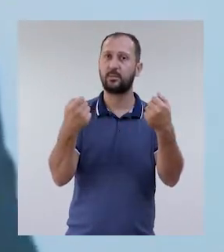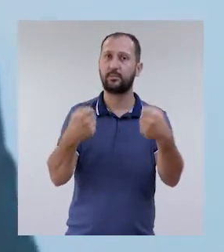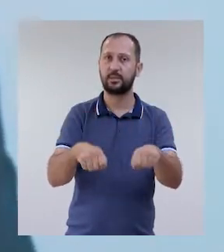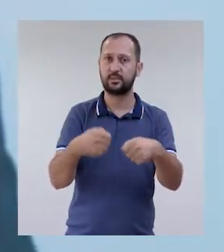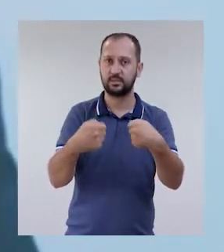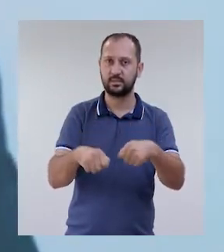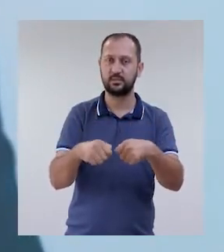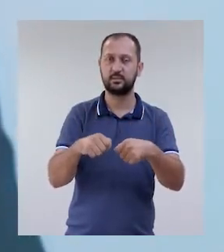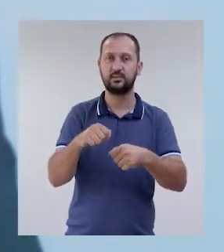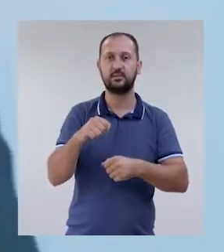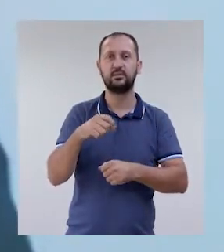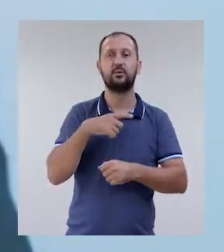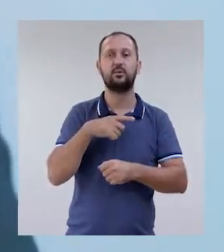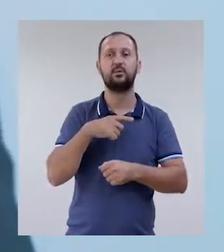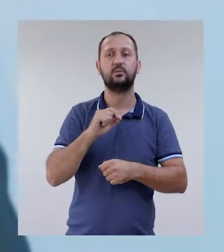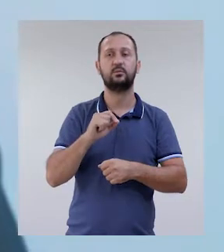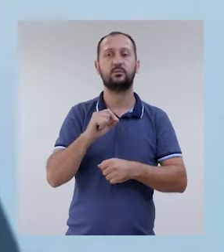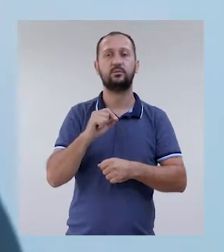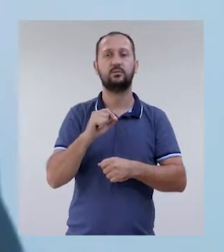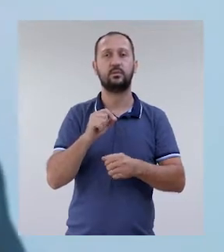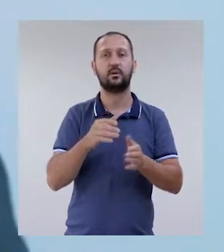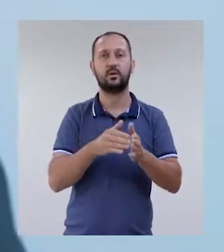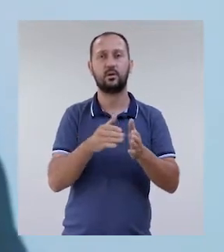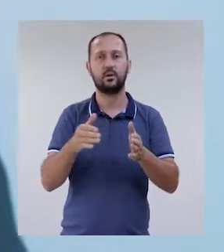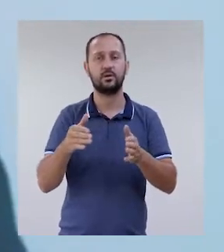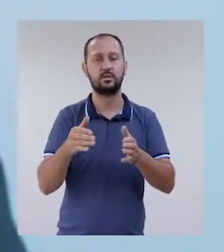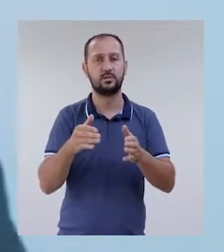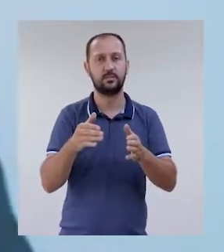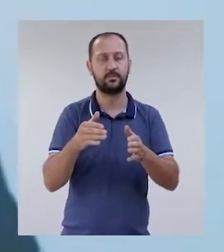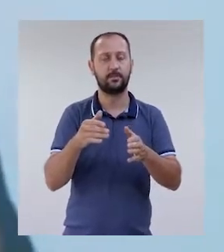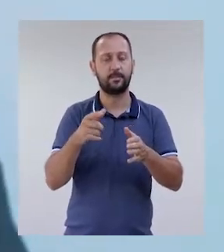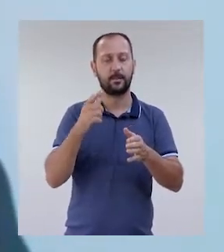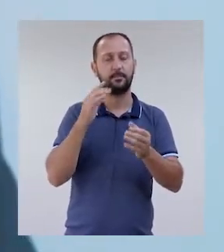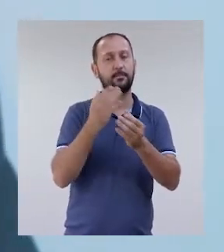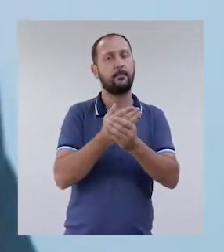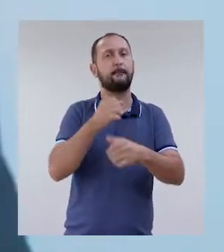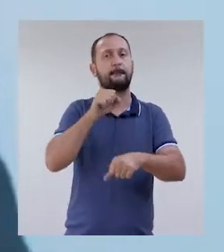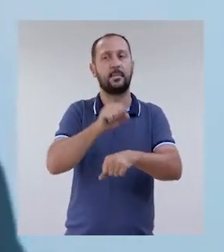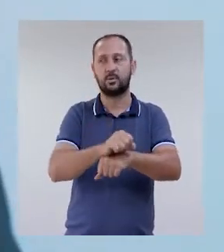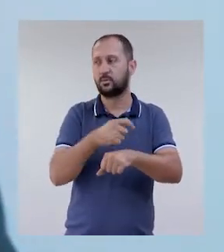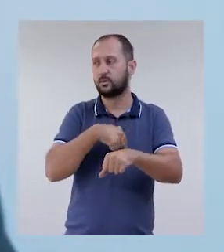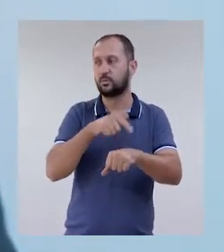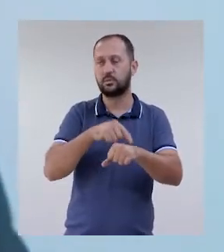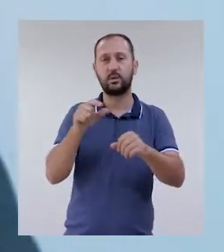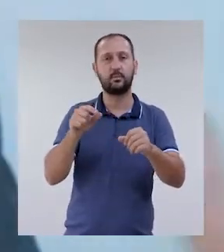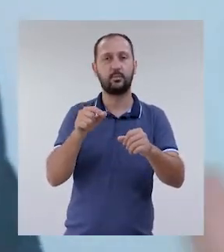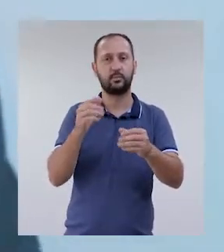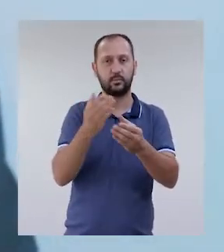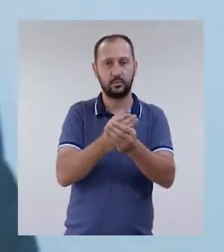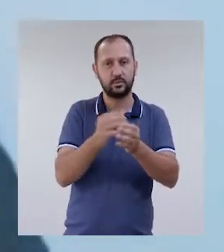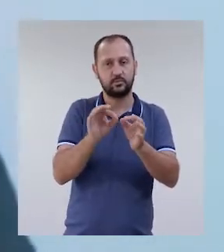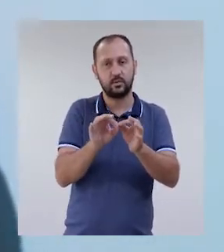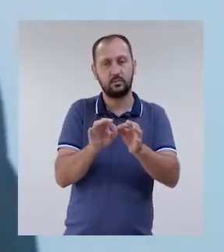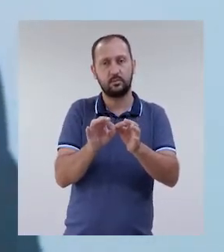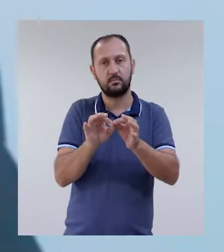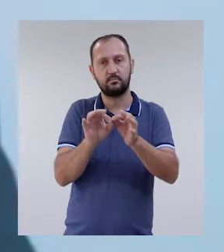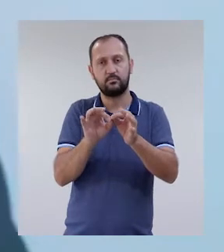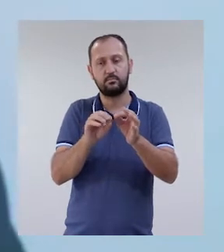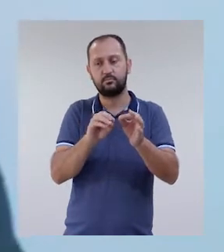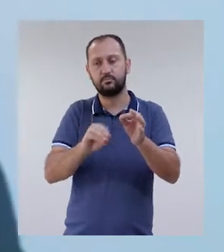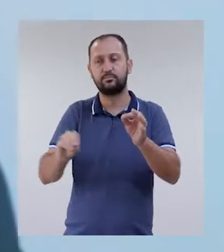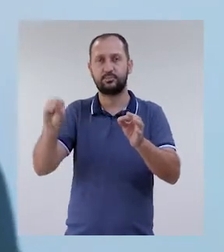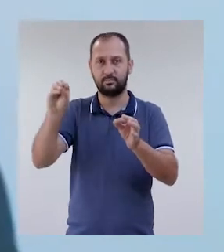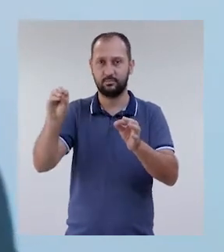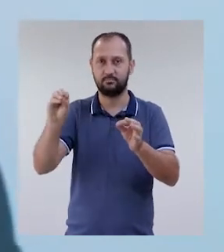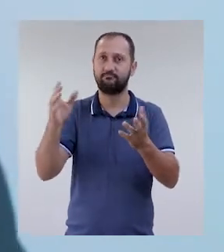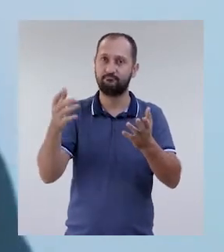dependem disso, esses tiveram o curso do processo suspenso e, portanto, o tempo do processo foi estendido e aí sim nós vamos ter um